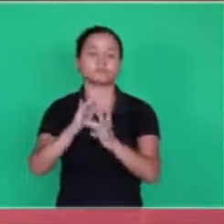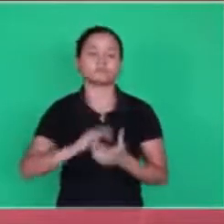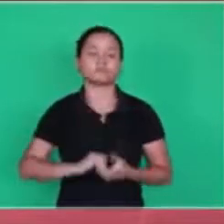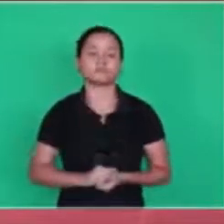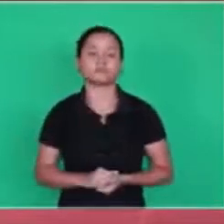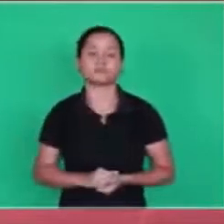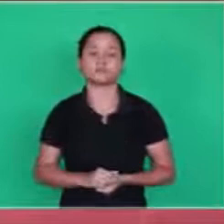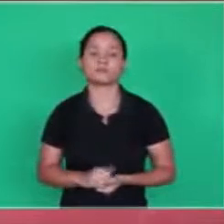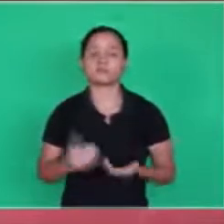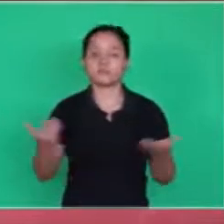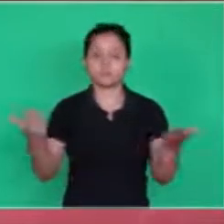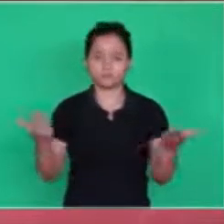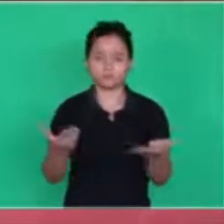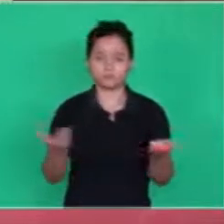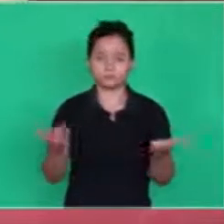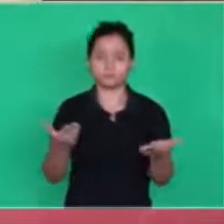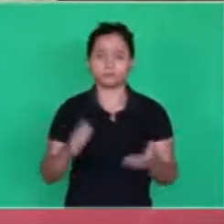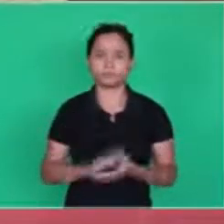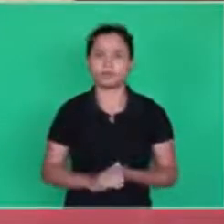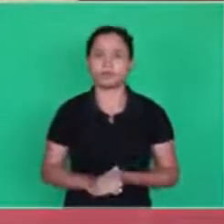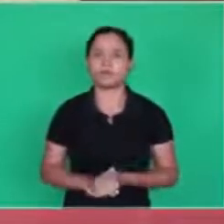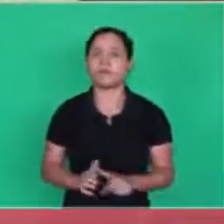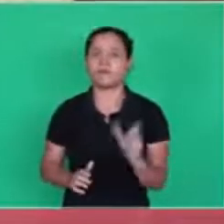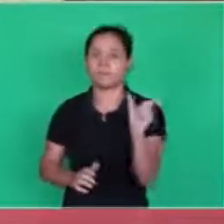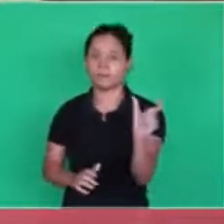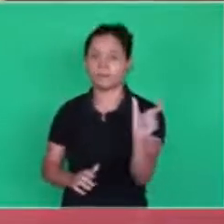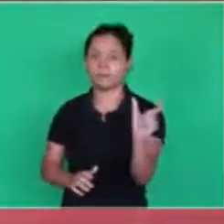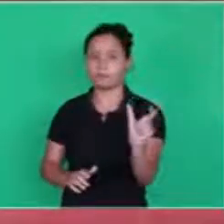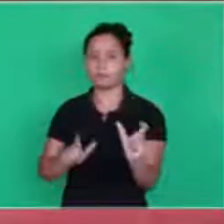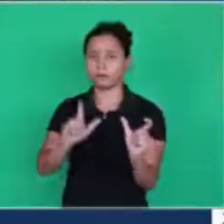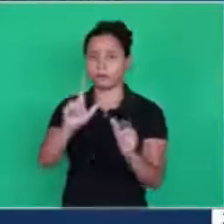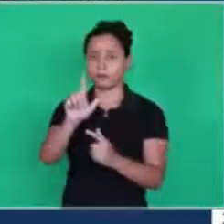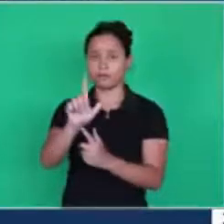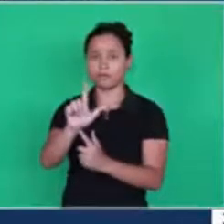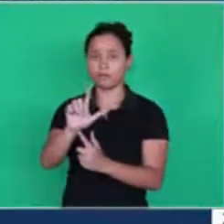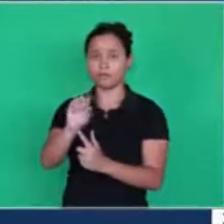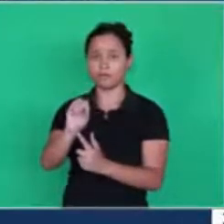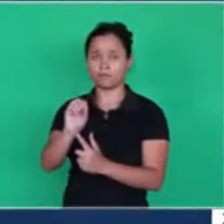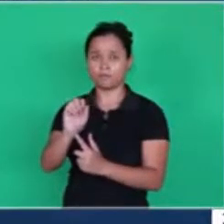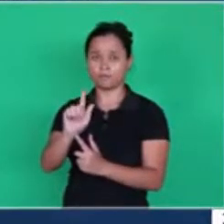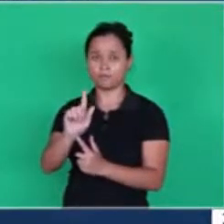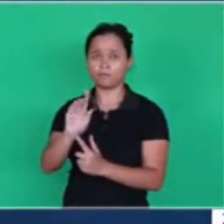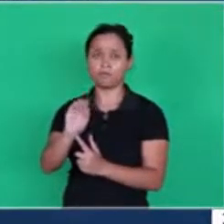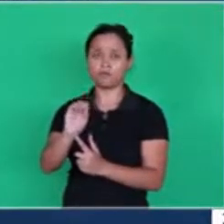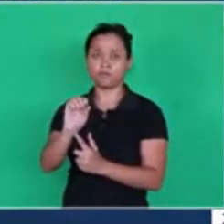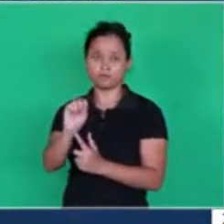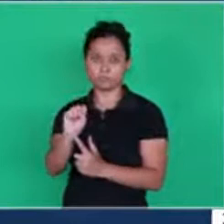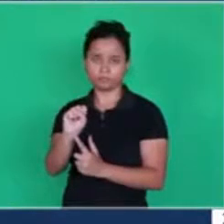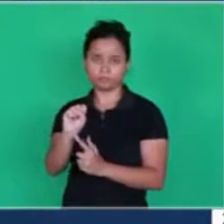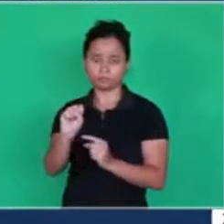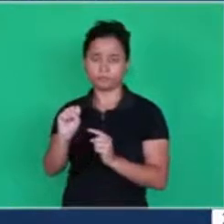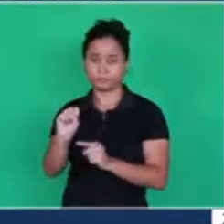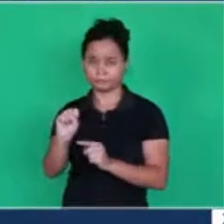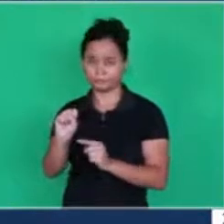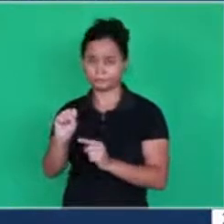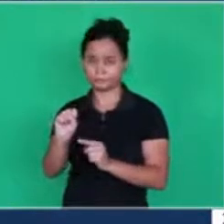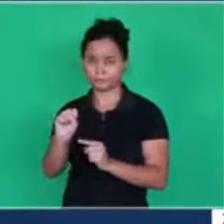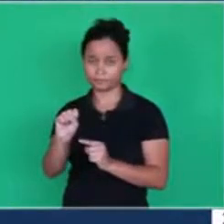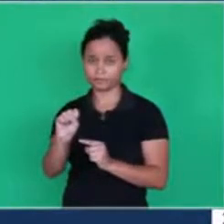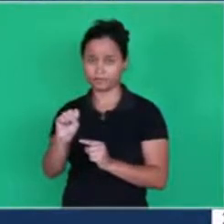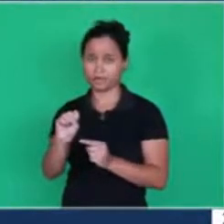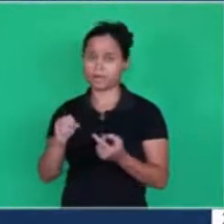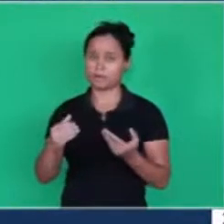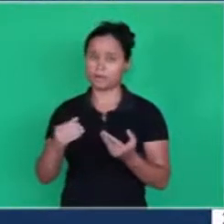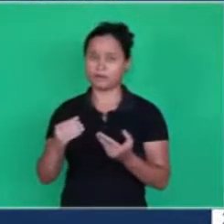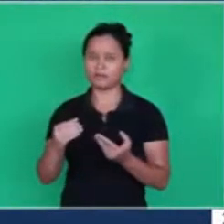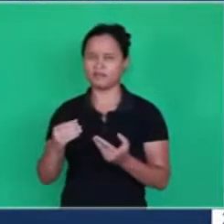Vamos aqui. Vamos à palavra logos. Logos. Não há dificuldade, os irmãos, de